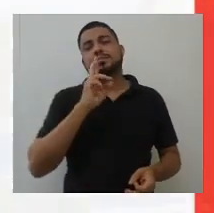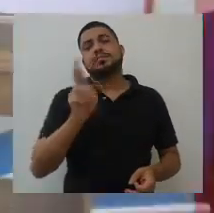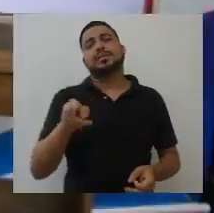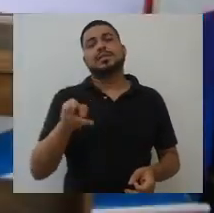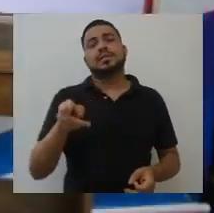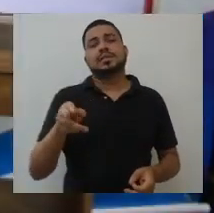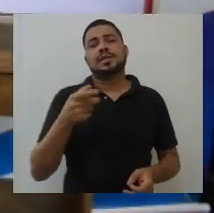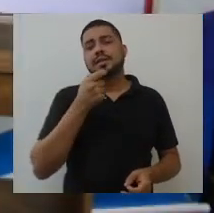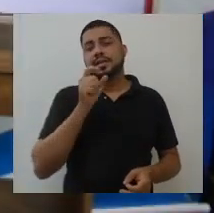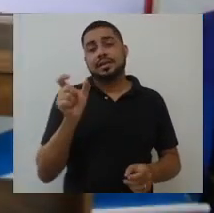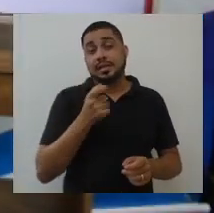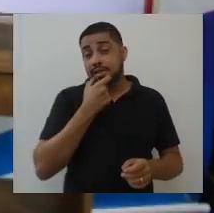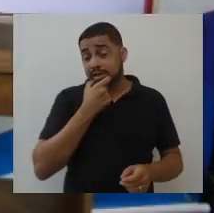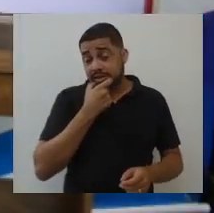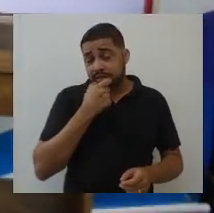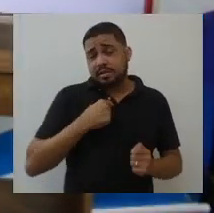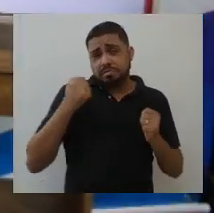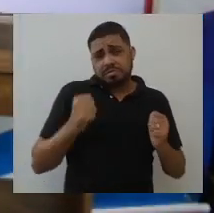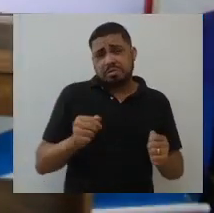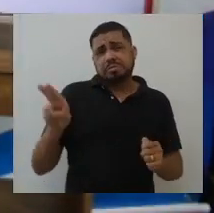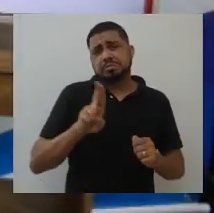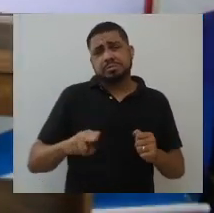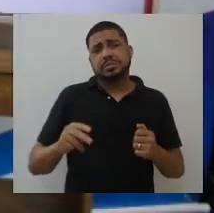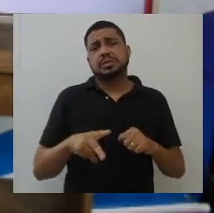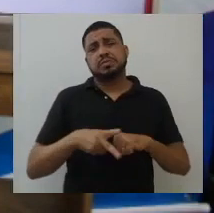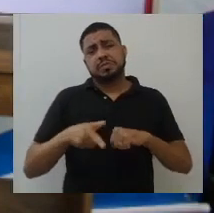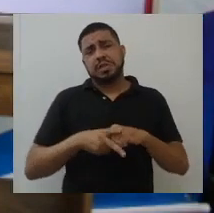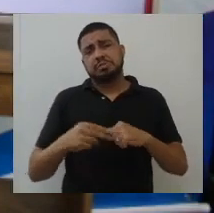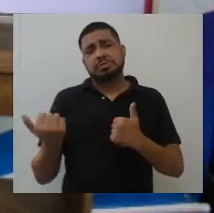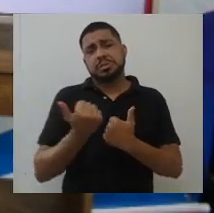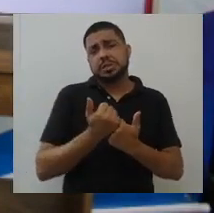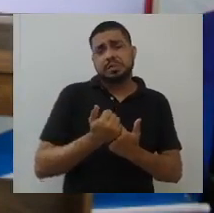inglês. Tá? Eu posso utilizar o próprio verbo auxiliar para poder